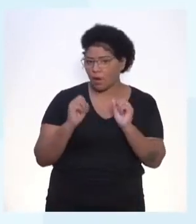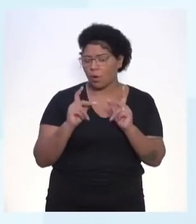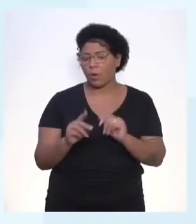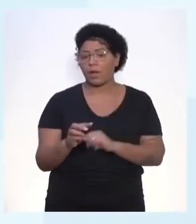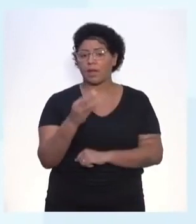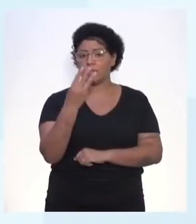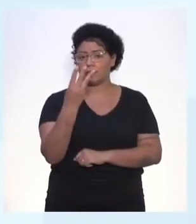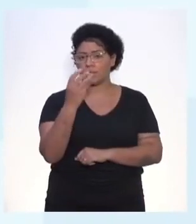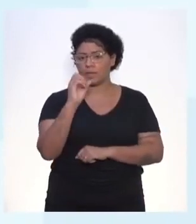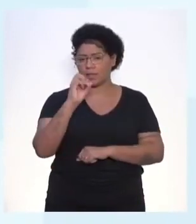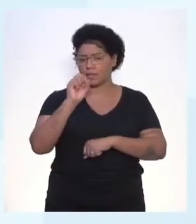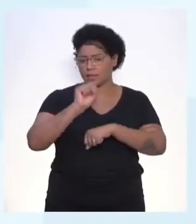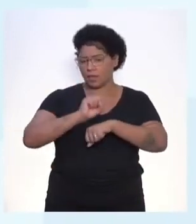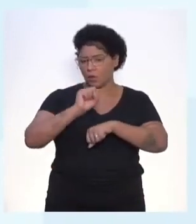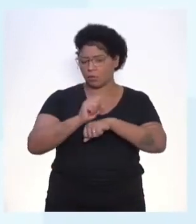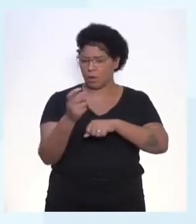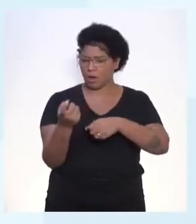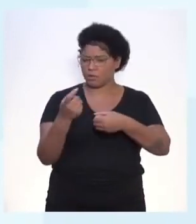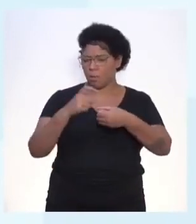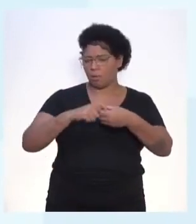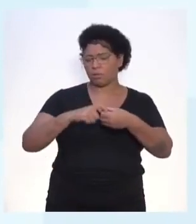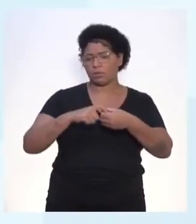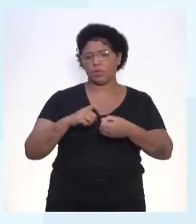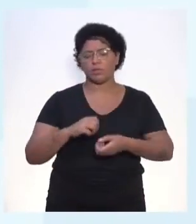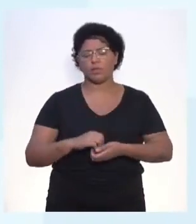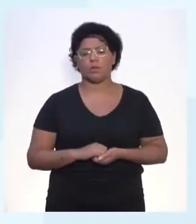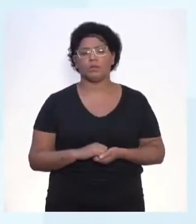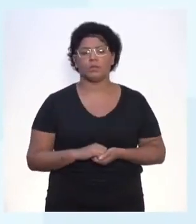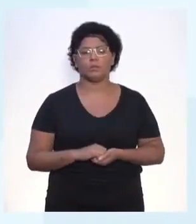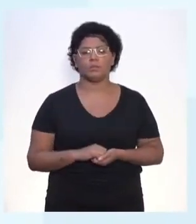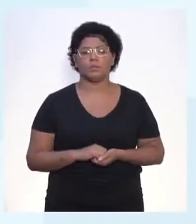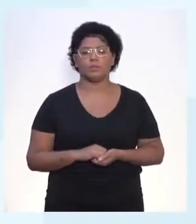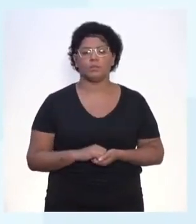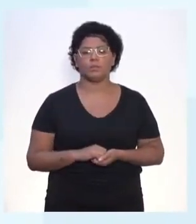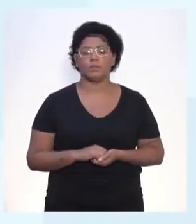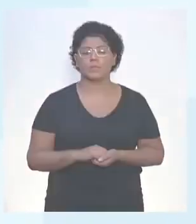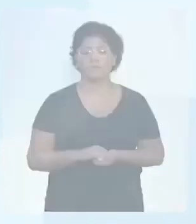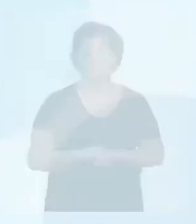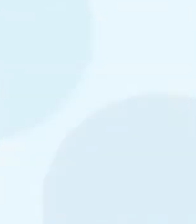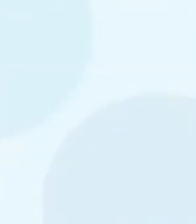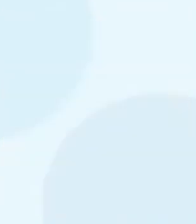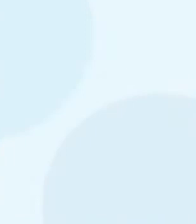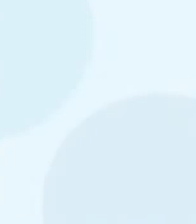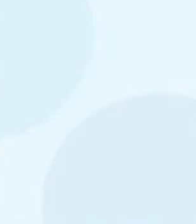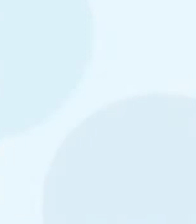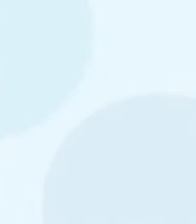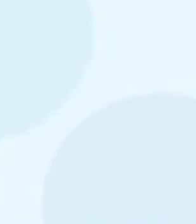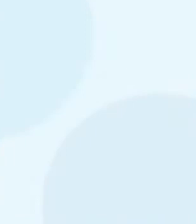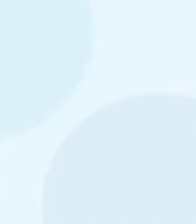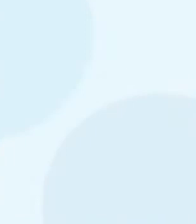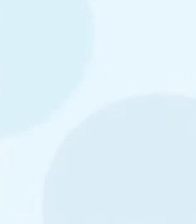30 segundos, tá? Para a gente poder dar andamento aí. Aí a gente já vê as suas respostas.